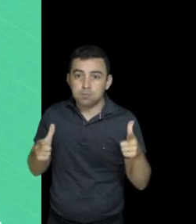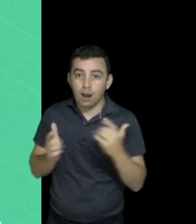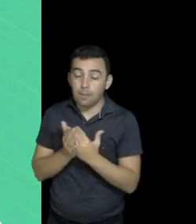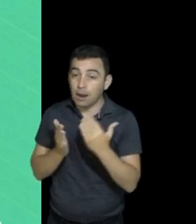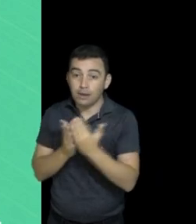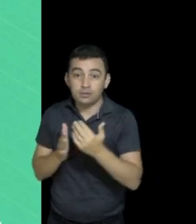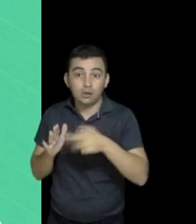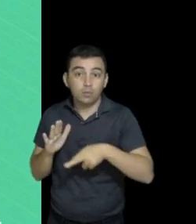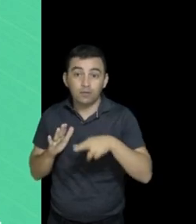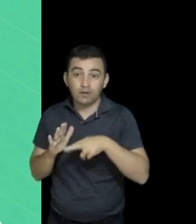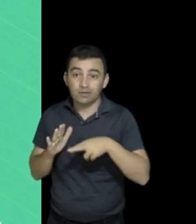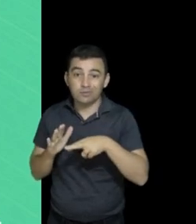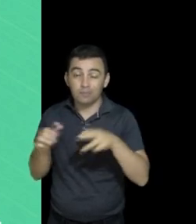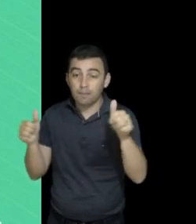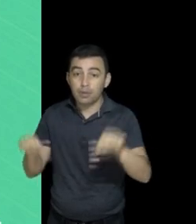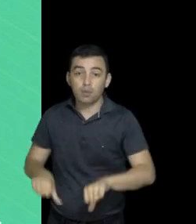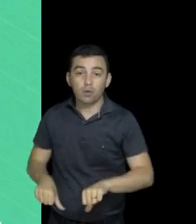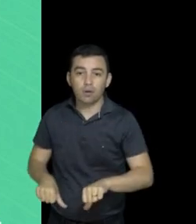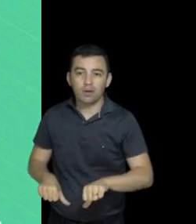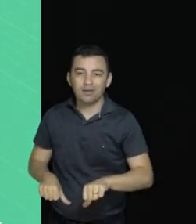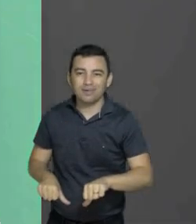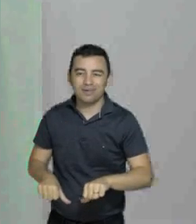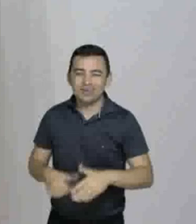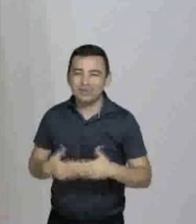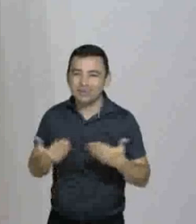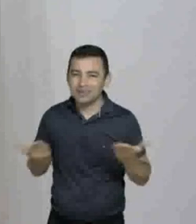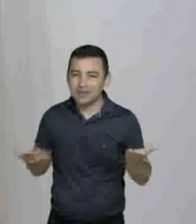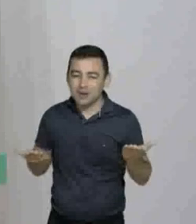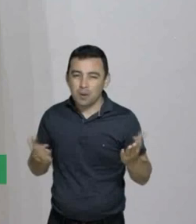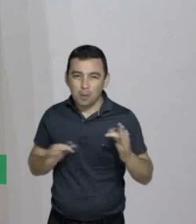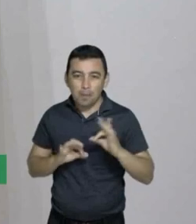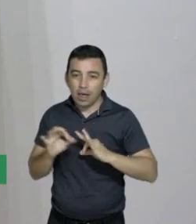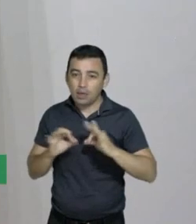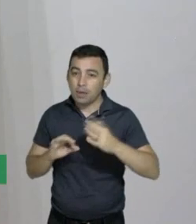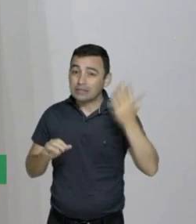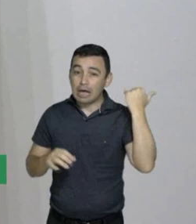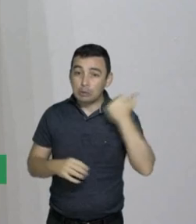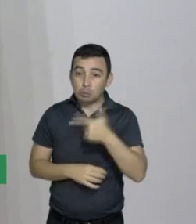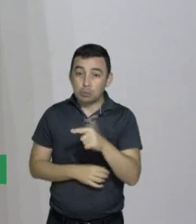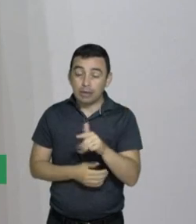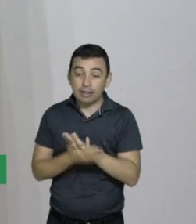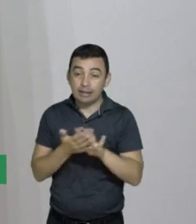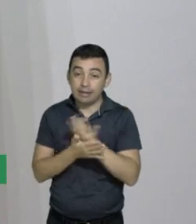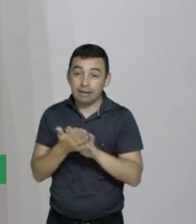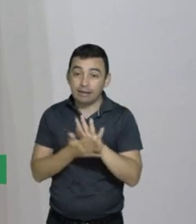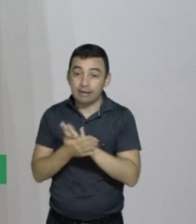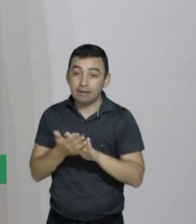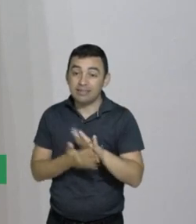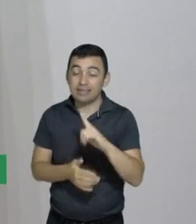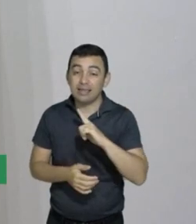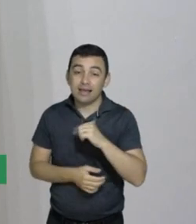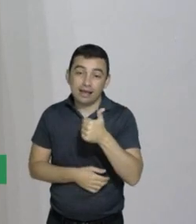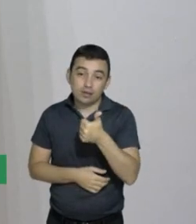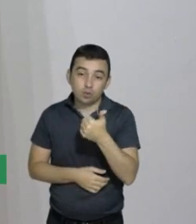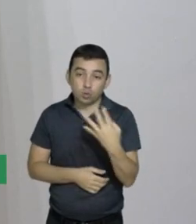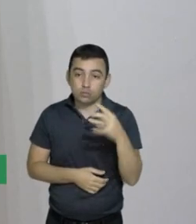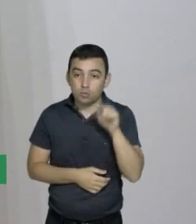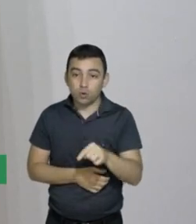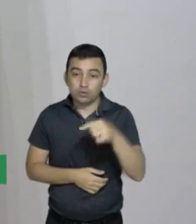reprovados deputados ele então quando o plano não existia nós tivemos 14.7